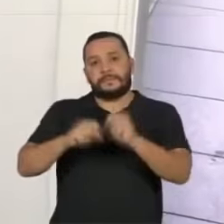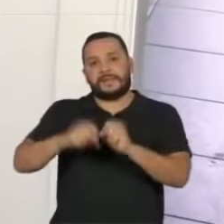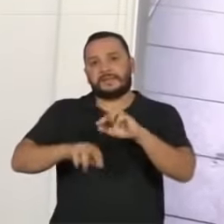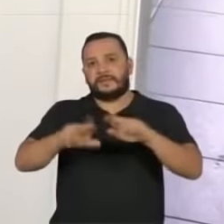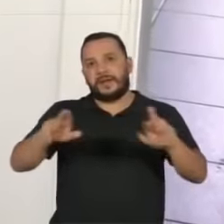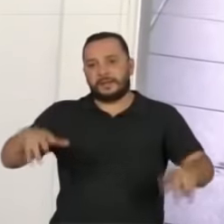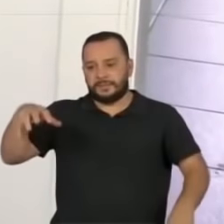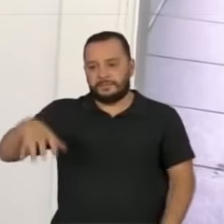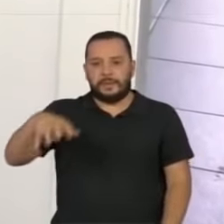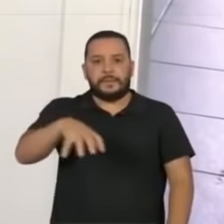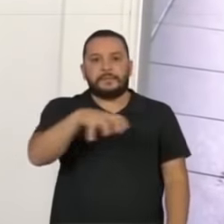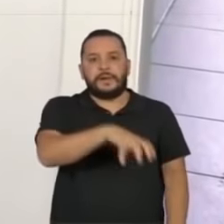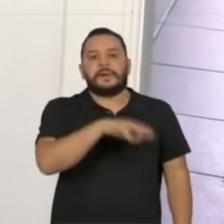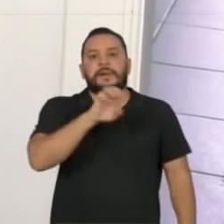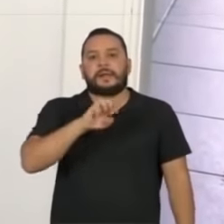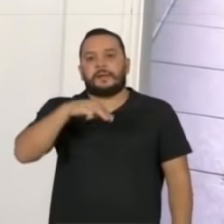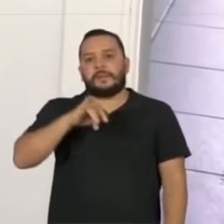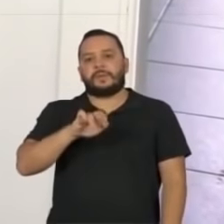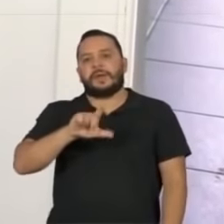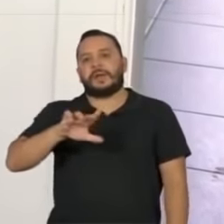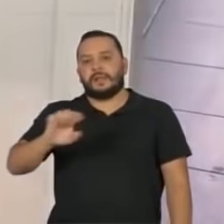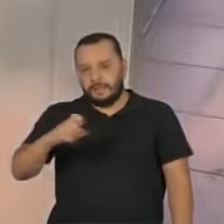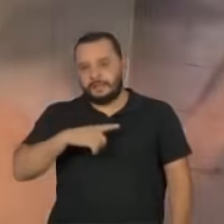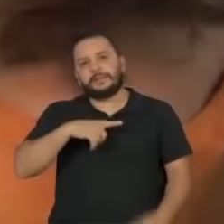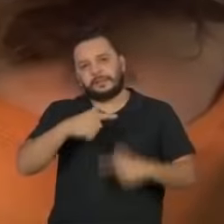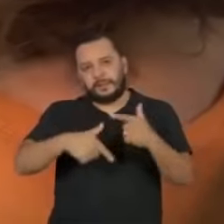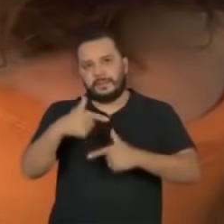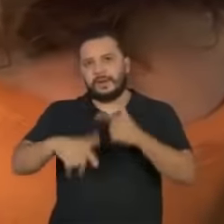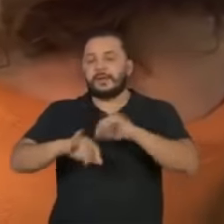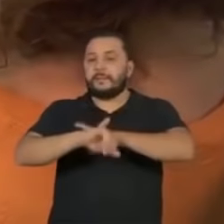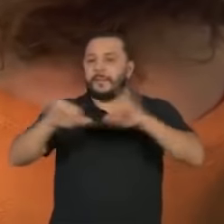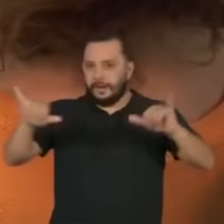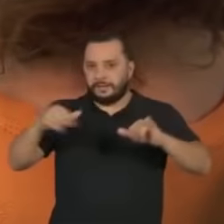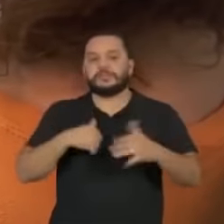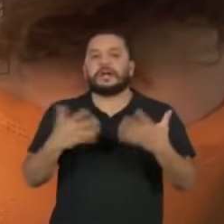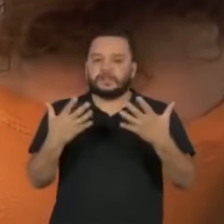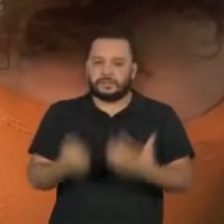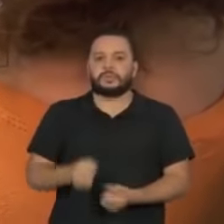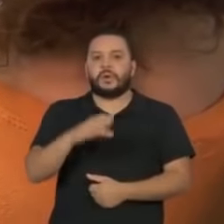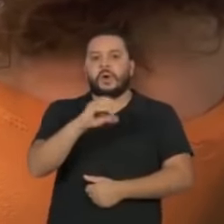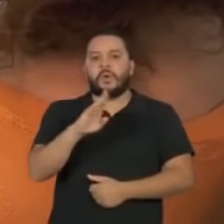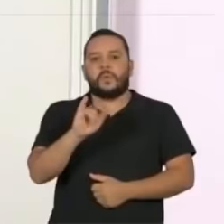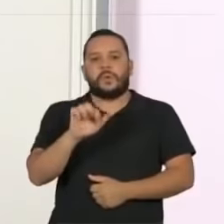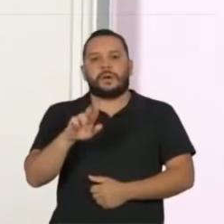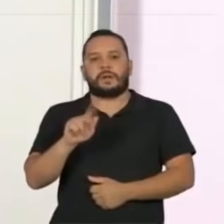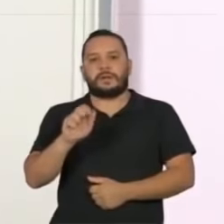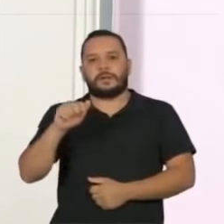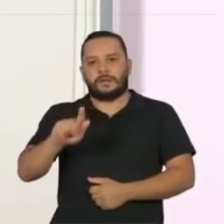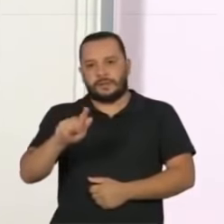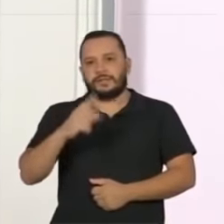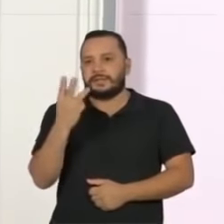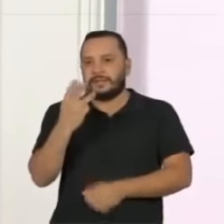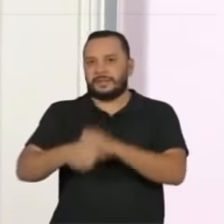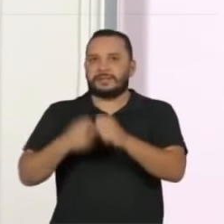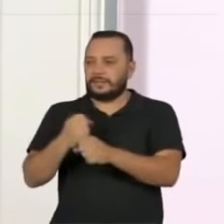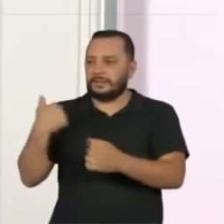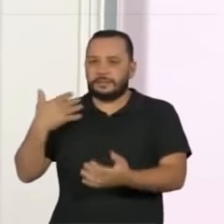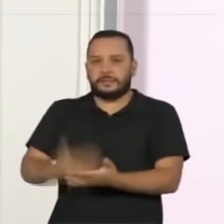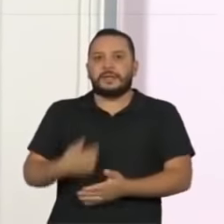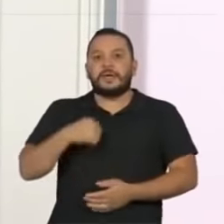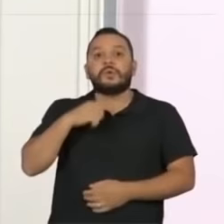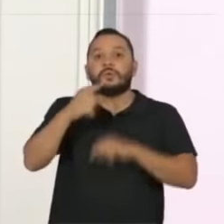diferentes. A Emanuele é prestadora de serviços de marketing. Adotou o modelo de trabalho há 3 anos. Quando eu tenho dúvidas, assim, eu